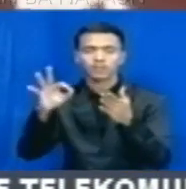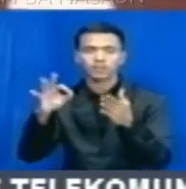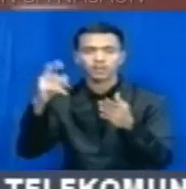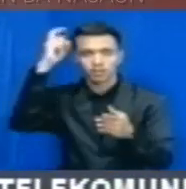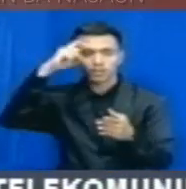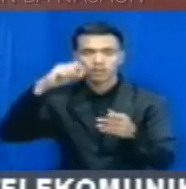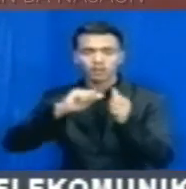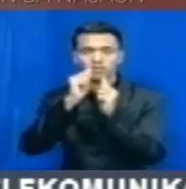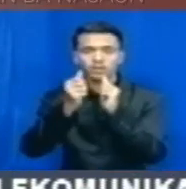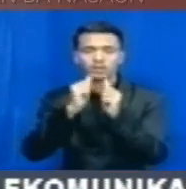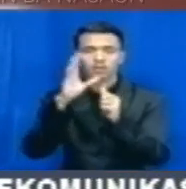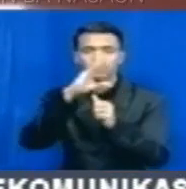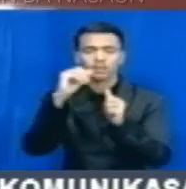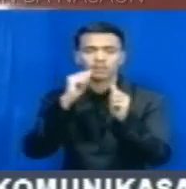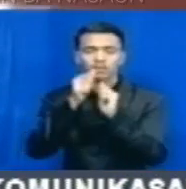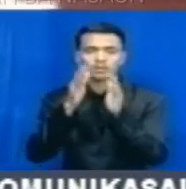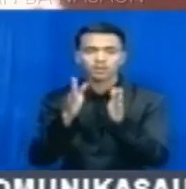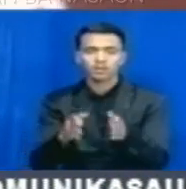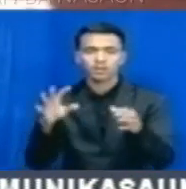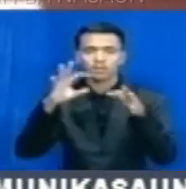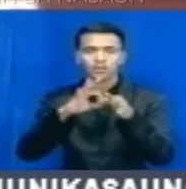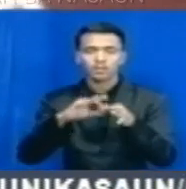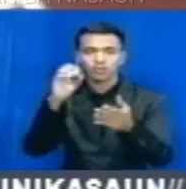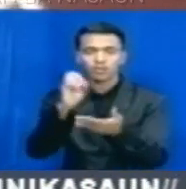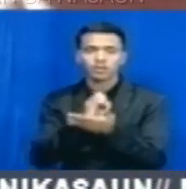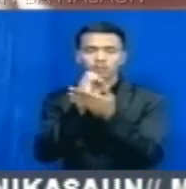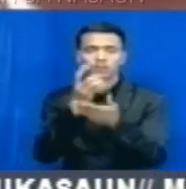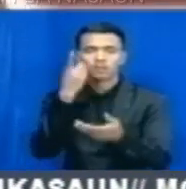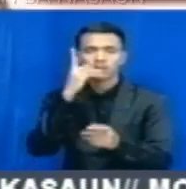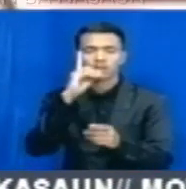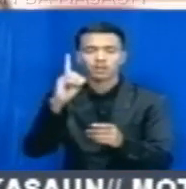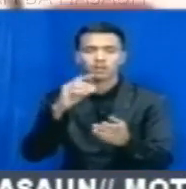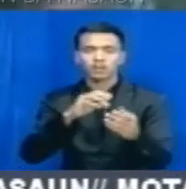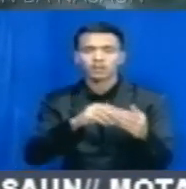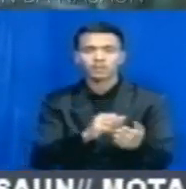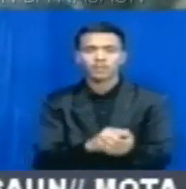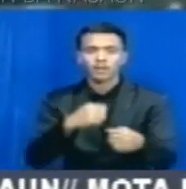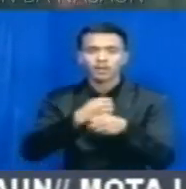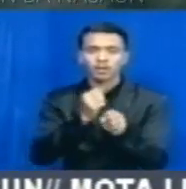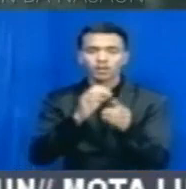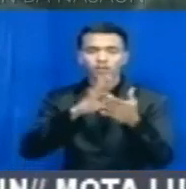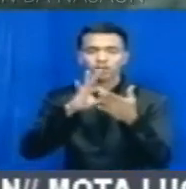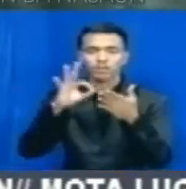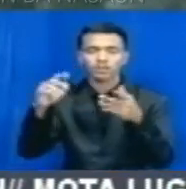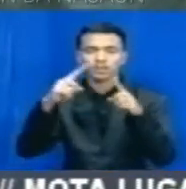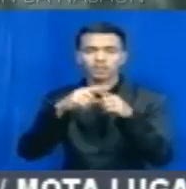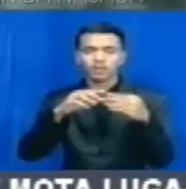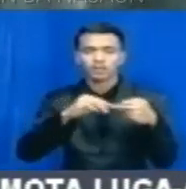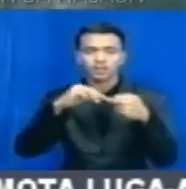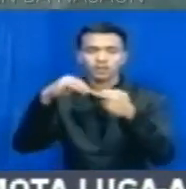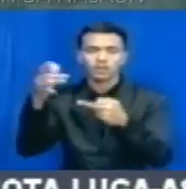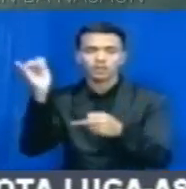habilidade pesca ba pescador sira membro autoridade rayoane deklara. Autoridade halau na formação ba estacionista